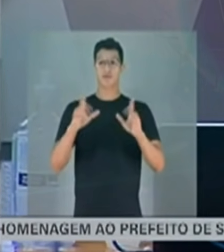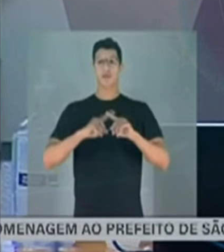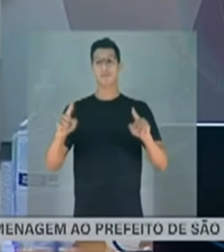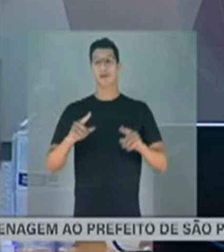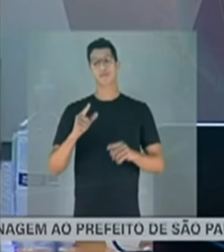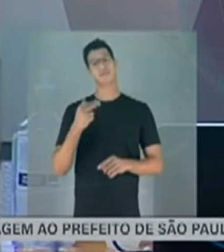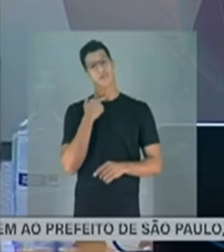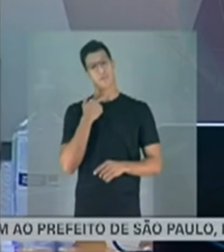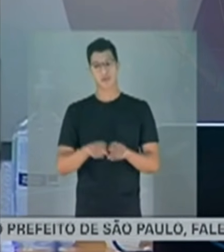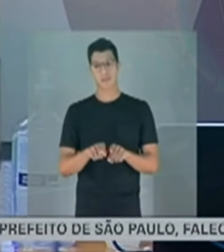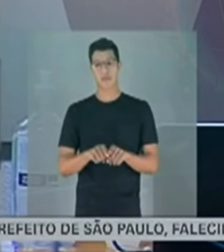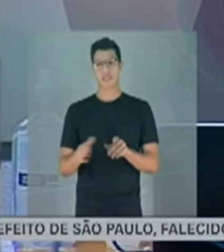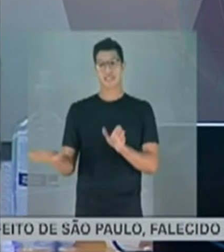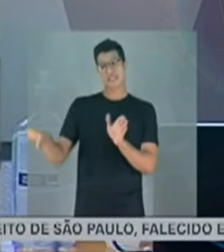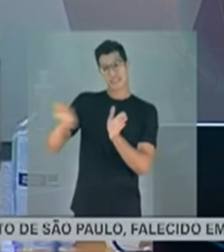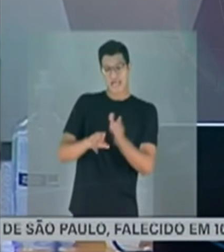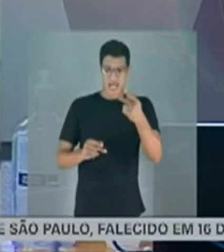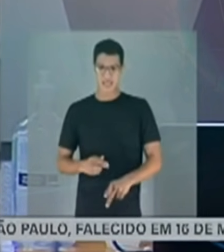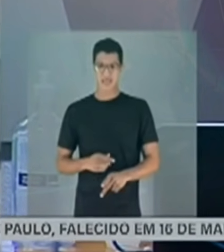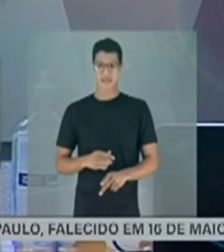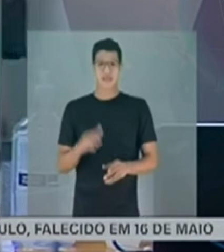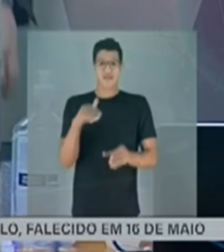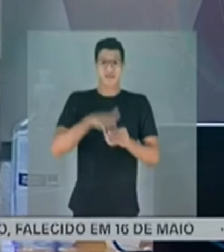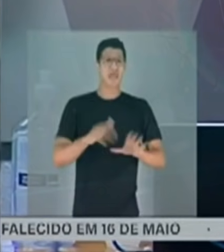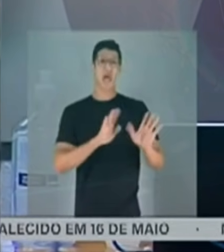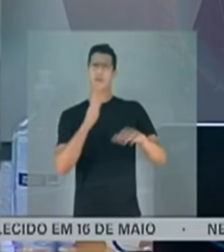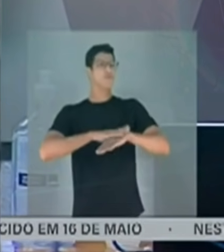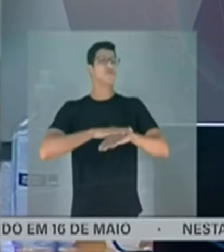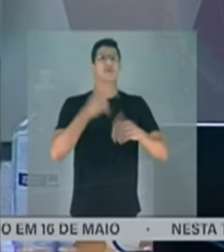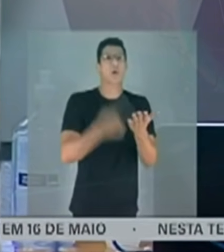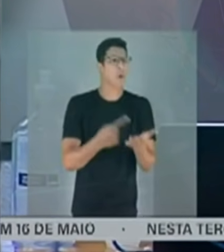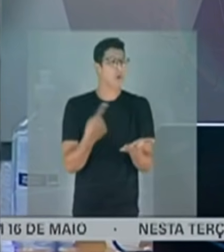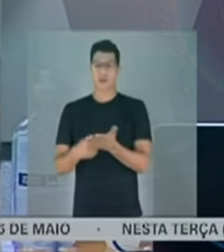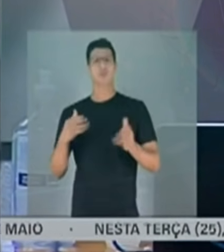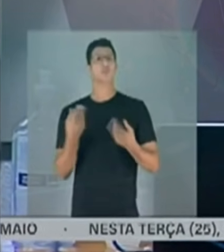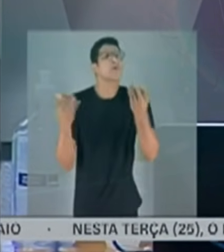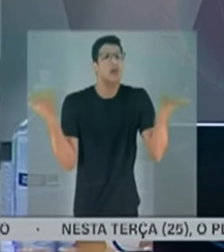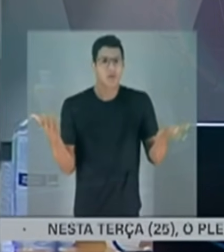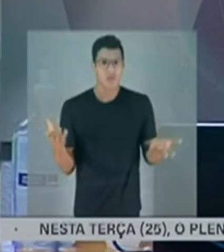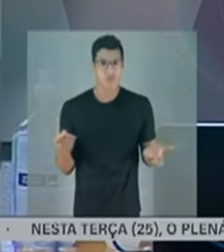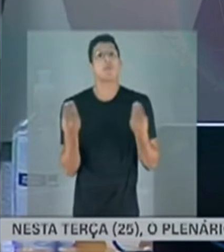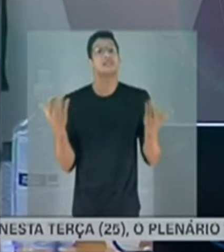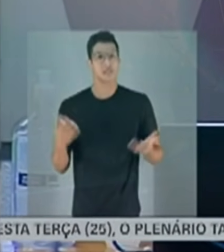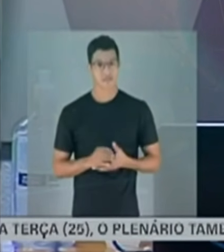também não posso chegar aqui, coloco em votação. Não, eu não fiz esse acordo, não fiz. Como não?